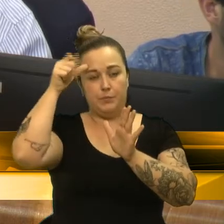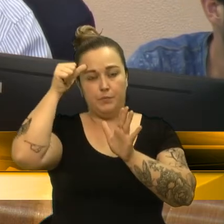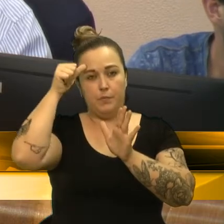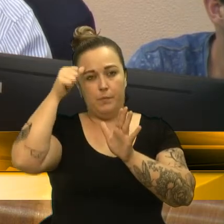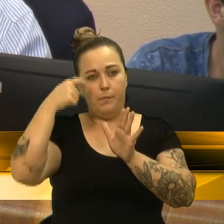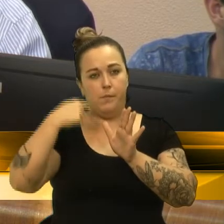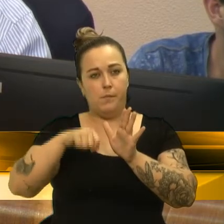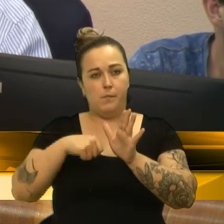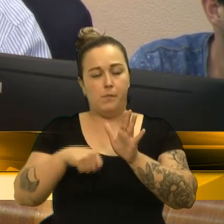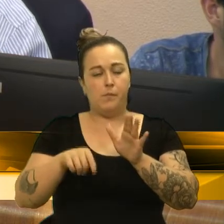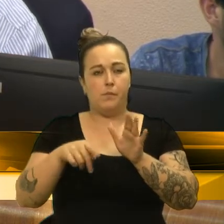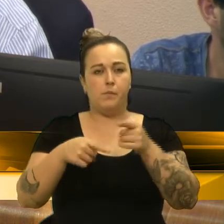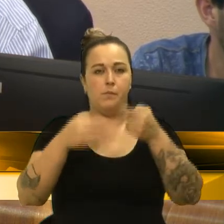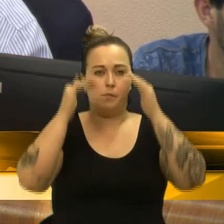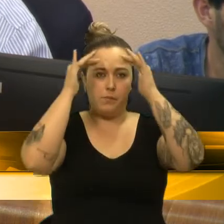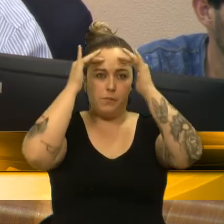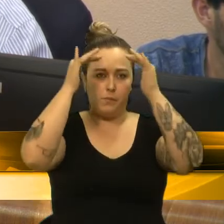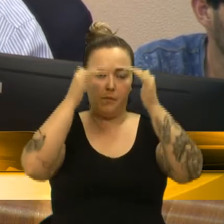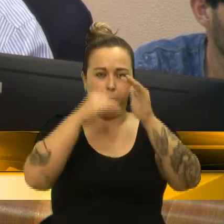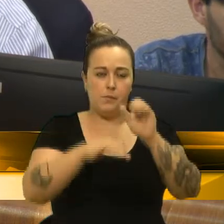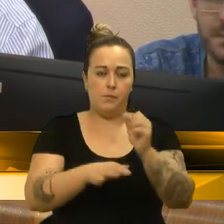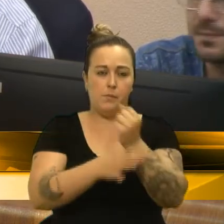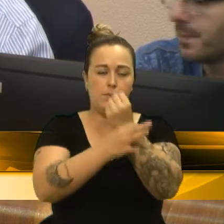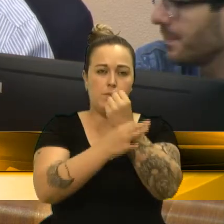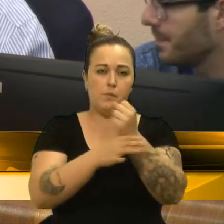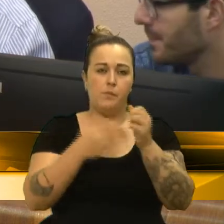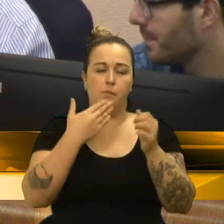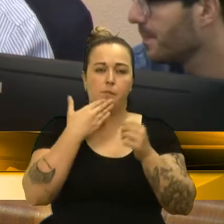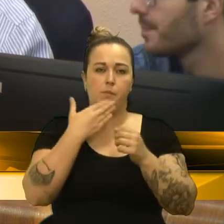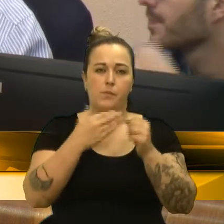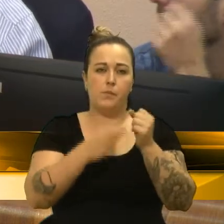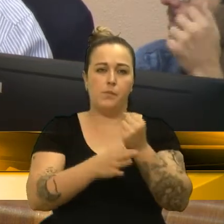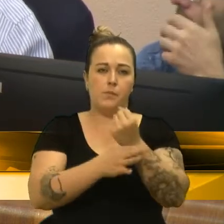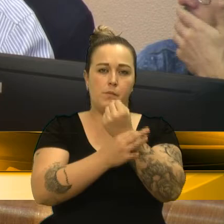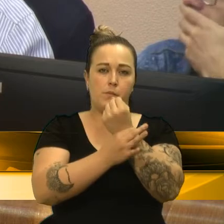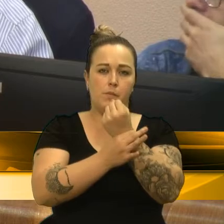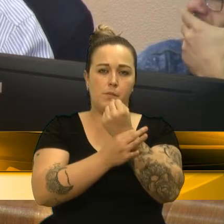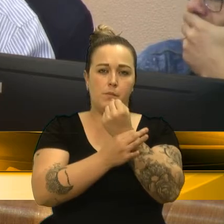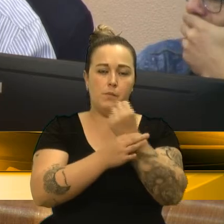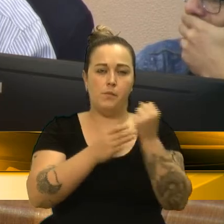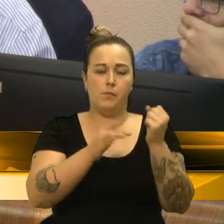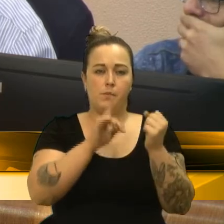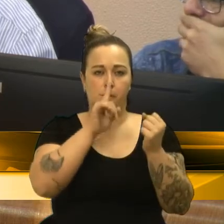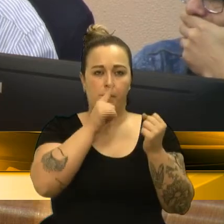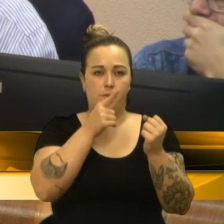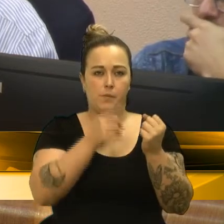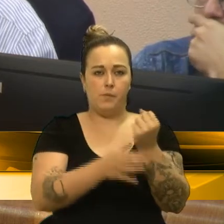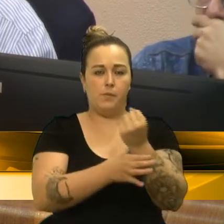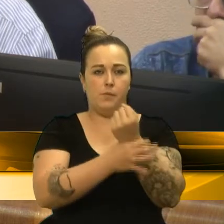Municipal. No mandato de segurança acima já referidos, e no mandato de segurança